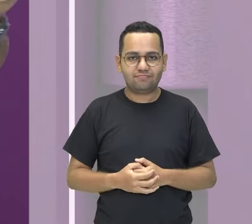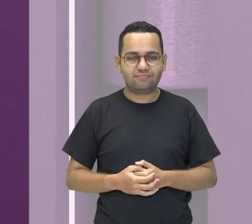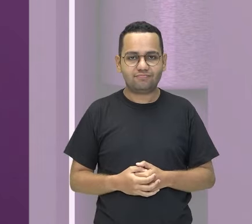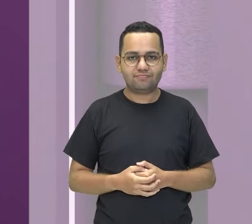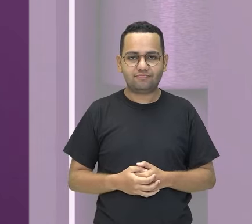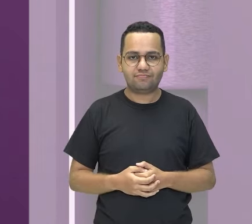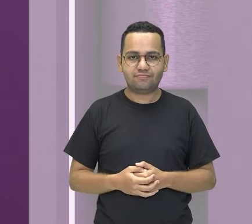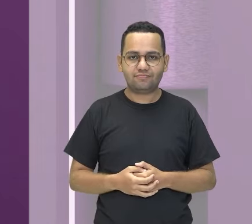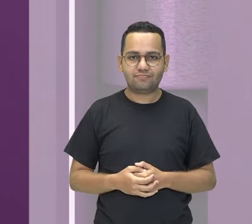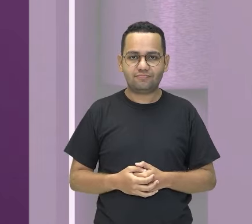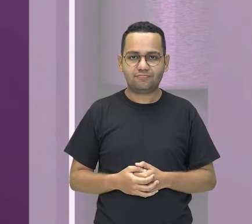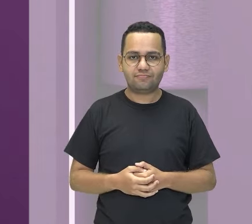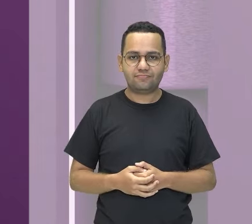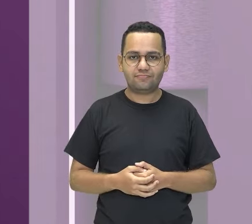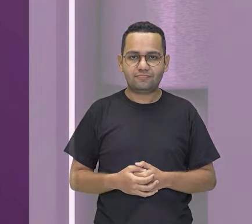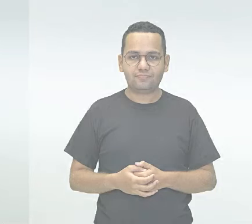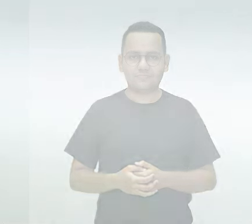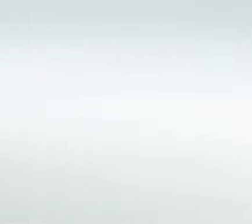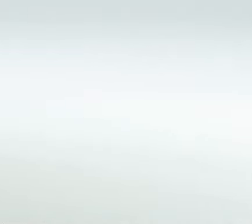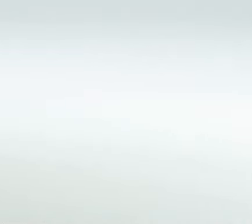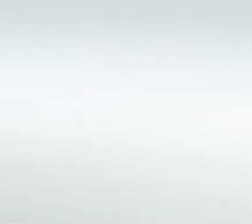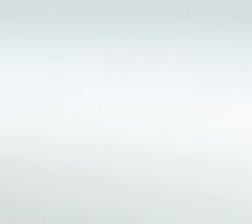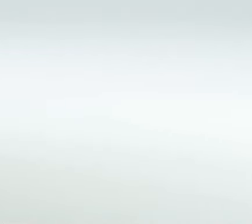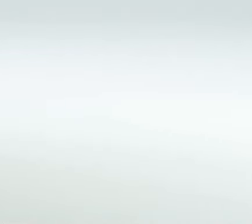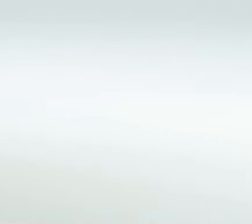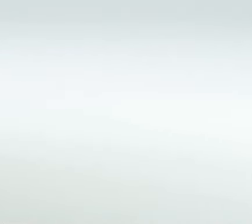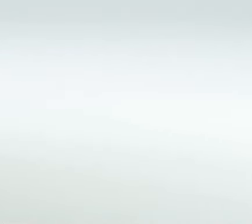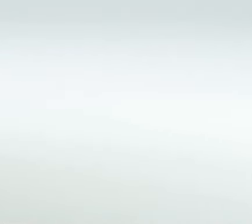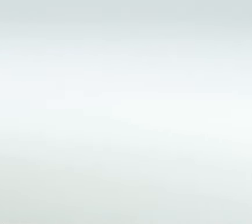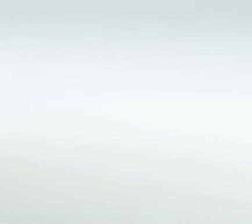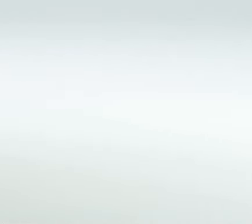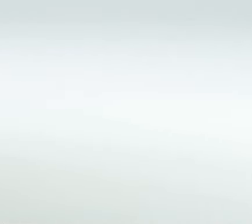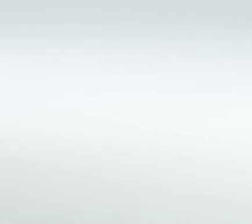mais delongas, vamos à nossa aula.